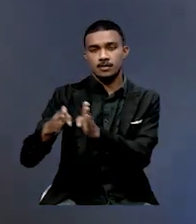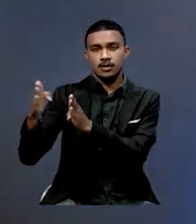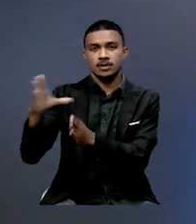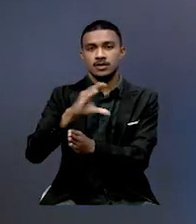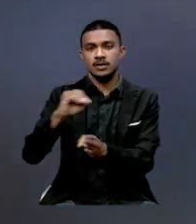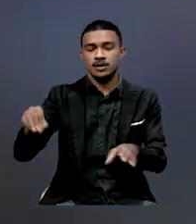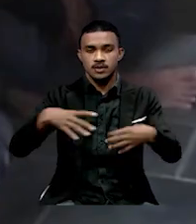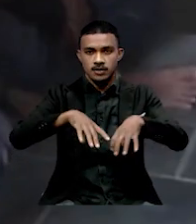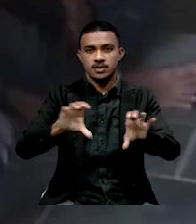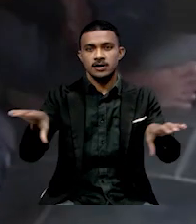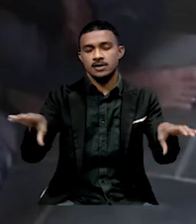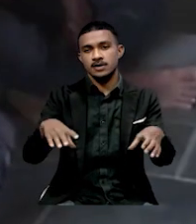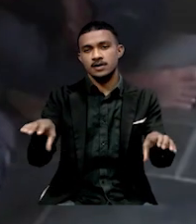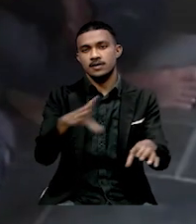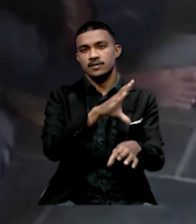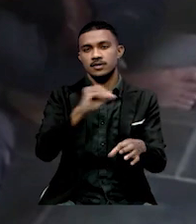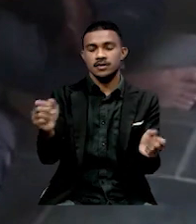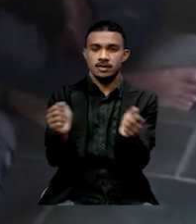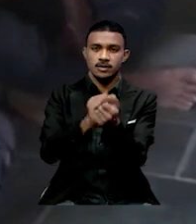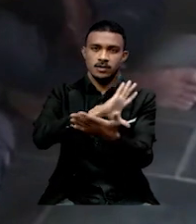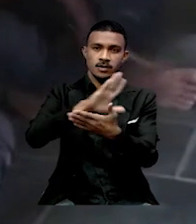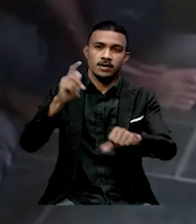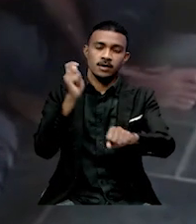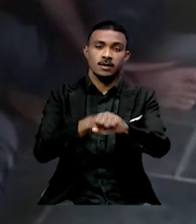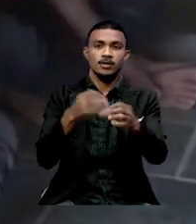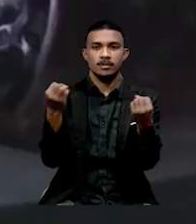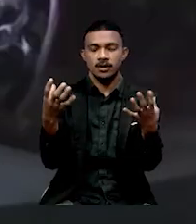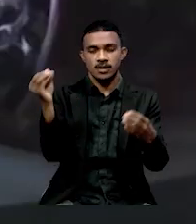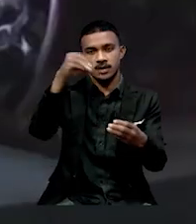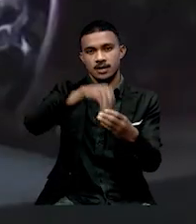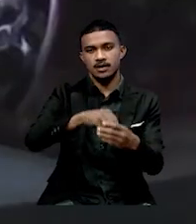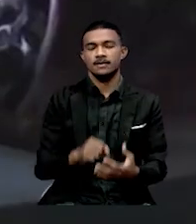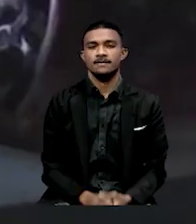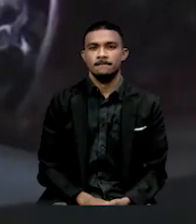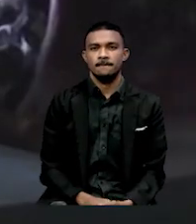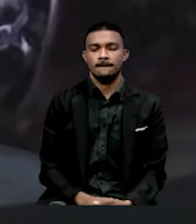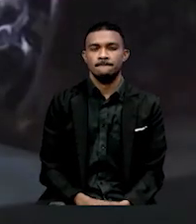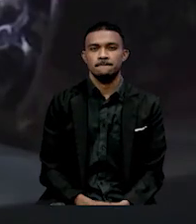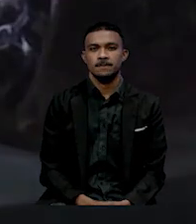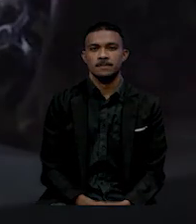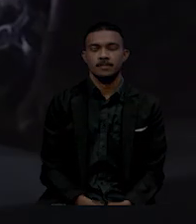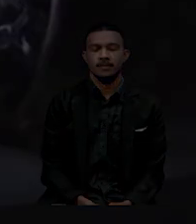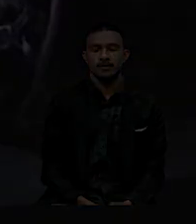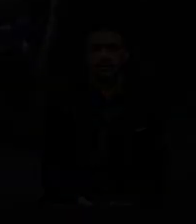negociação não sei se celebra acordo e a tempo barak nilaran Adere tu Simenis, bem-vinda Simenis, Jemen.